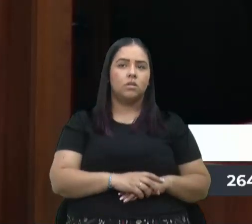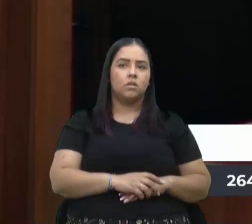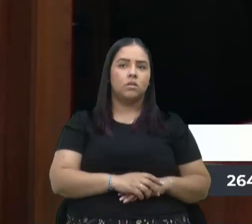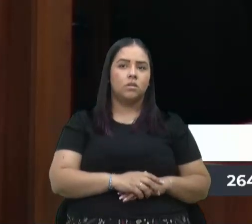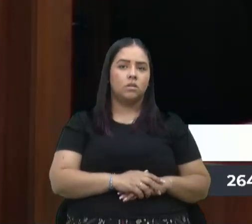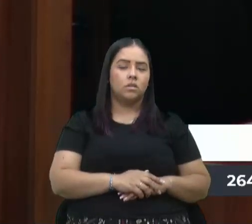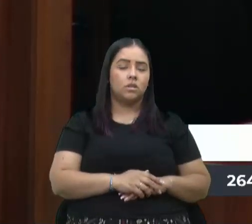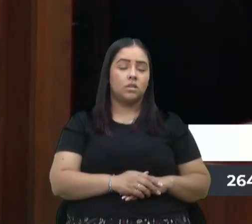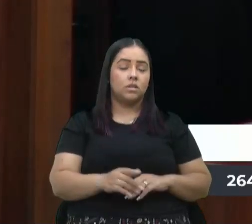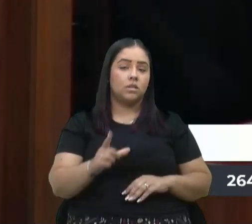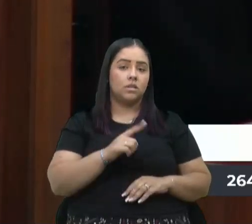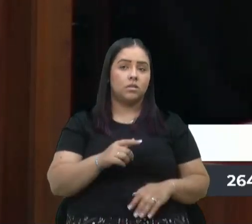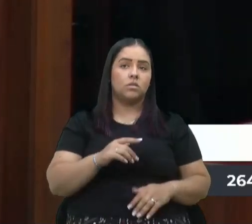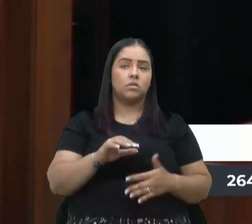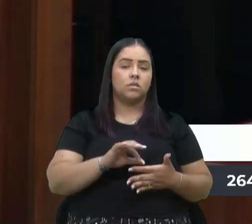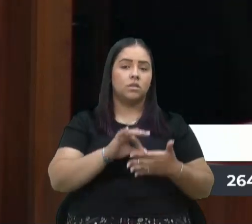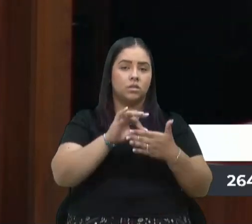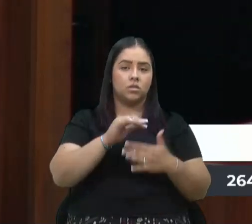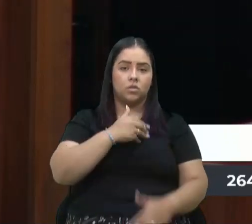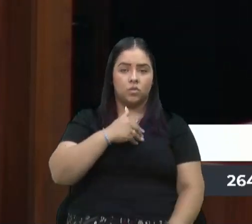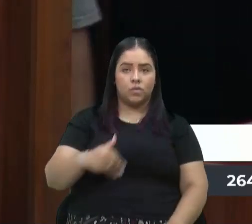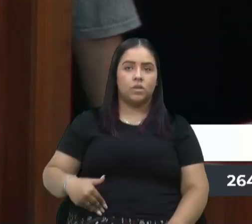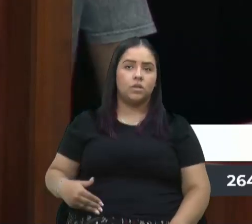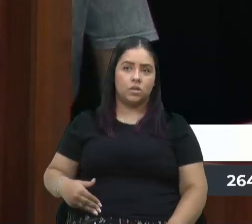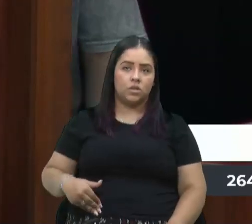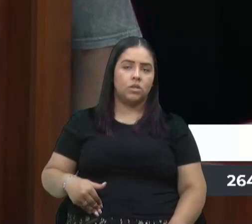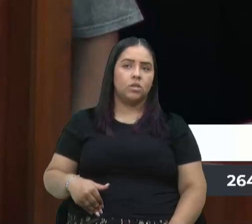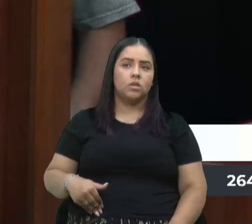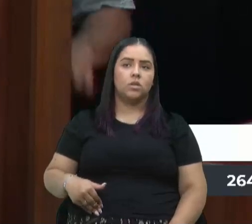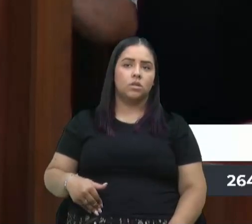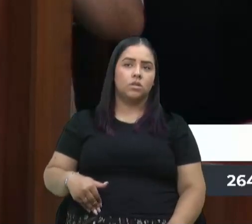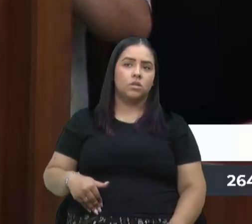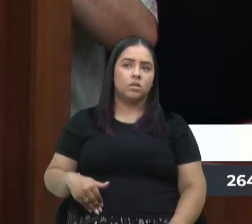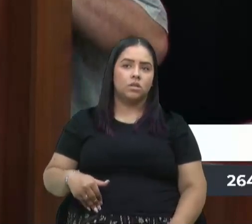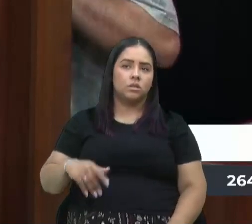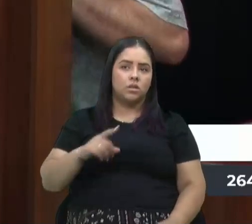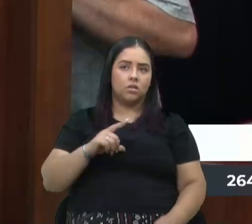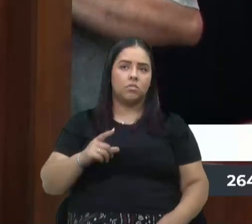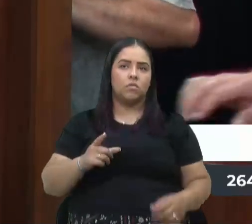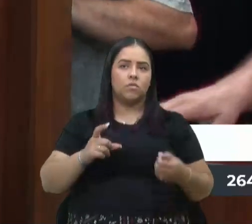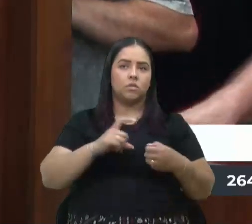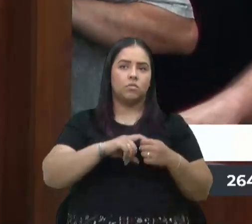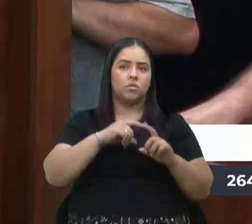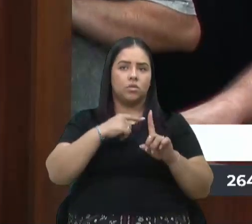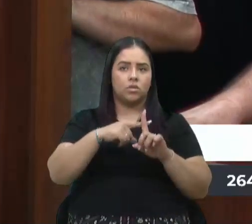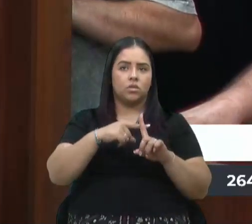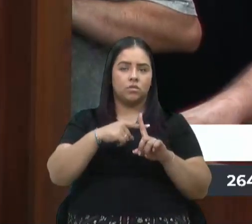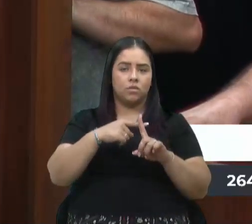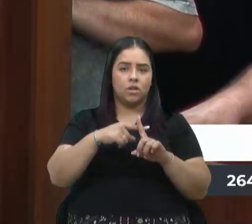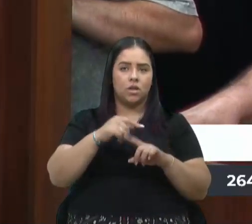mão do nosso líder do governo, espero que isso tenha retorno positivo para a nossa comunidade.